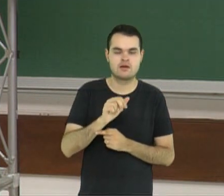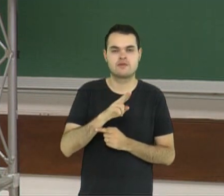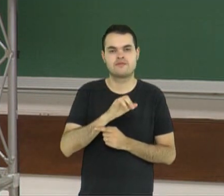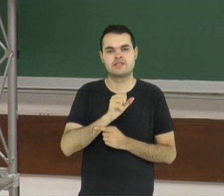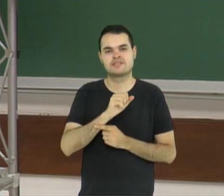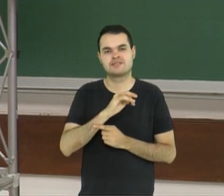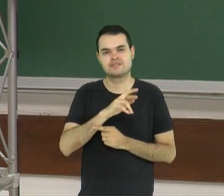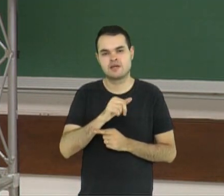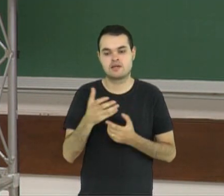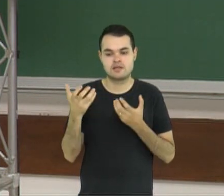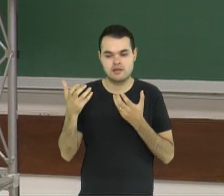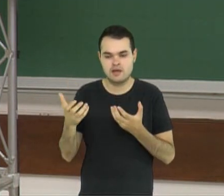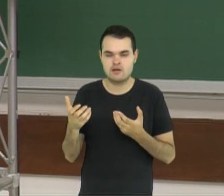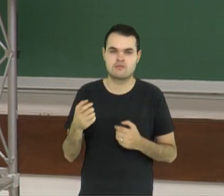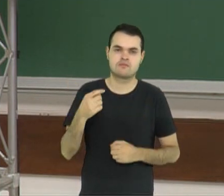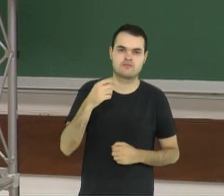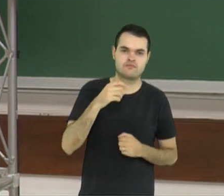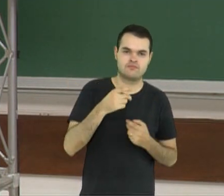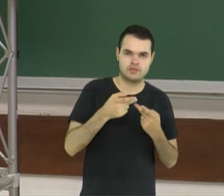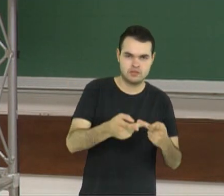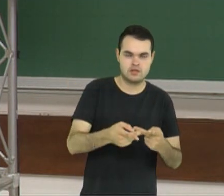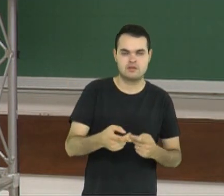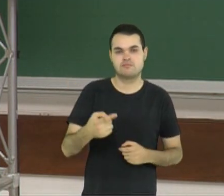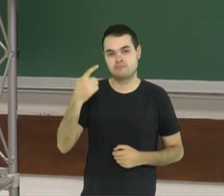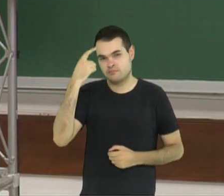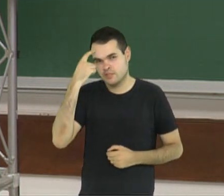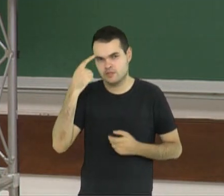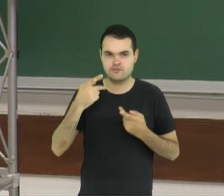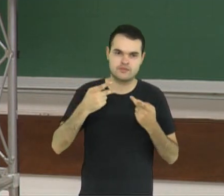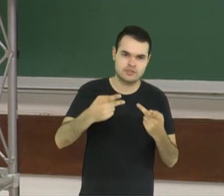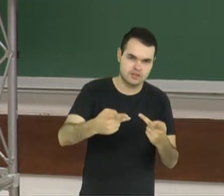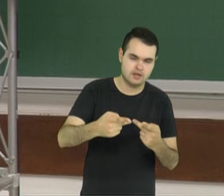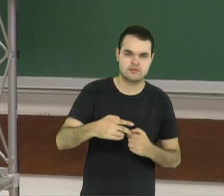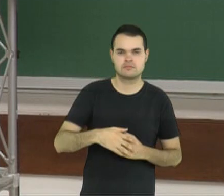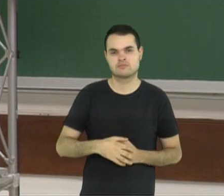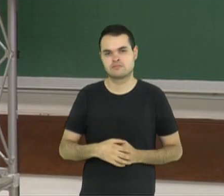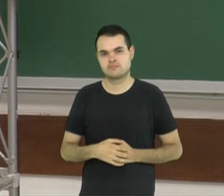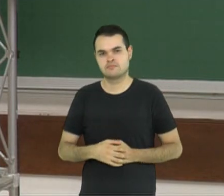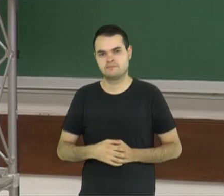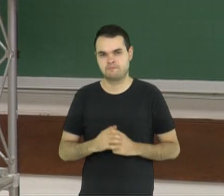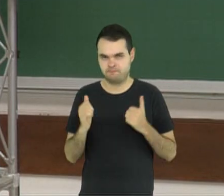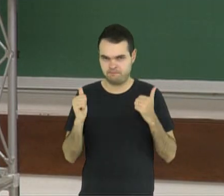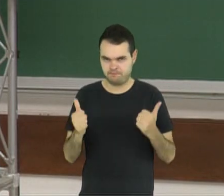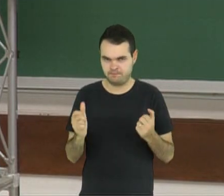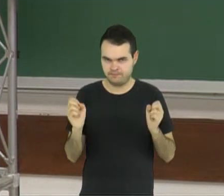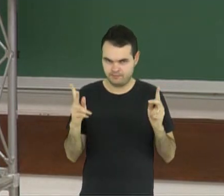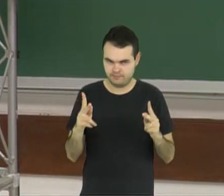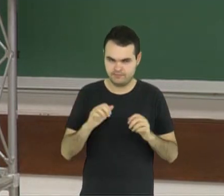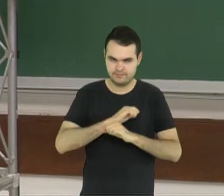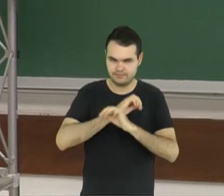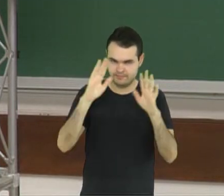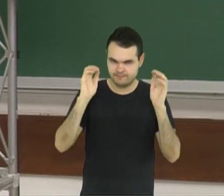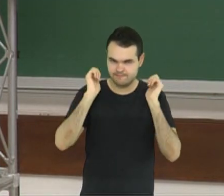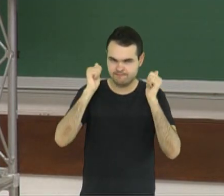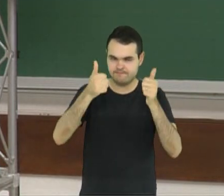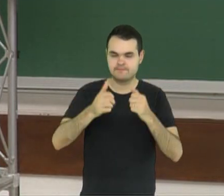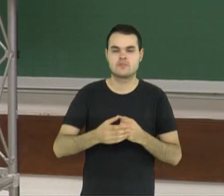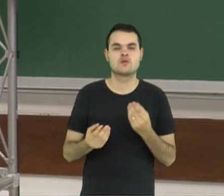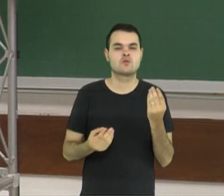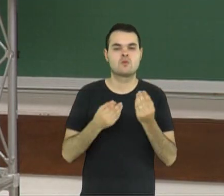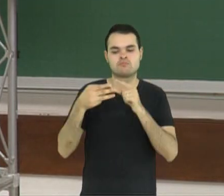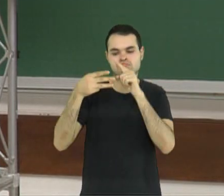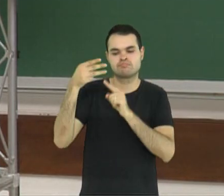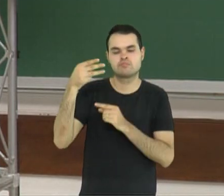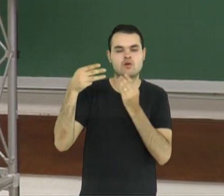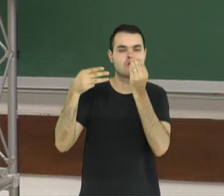visitar, penso visitar. Em português, quero visitar, penso visitar o meu tio. Fica um pouquinho mais claro, né? E como que ficam,